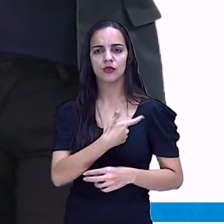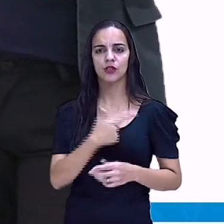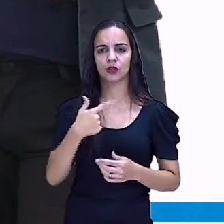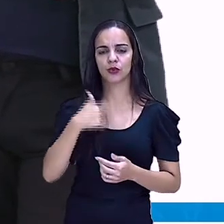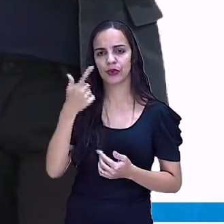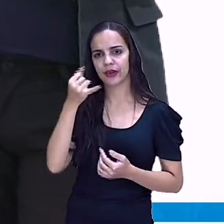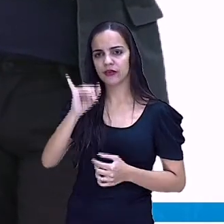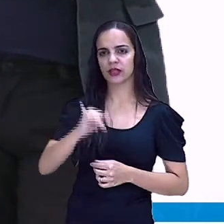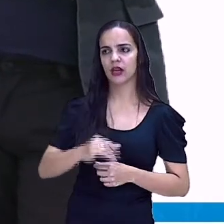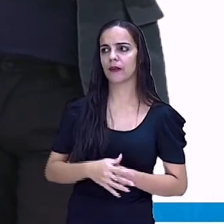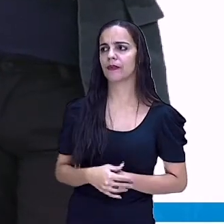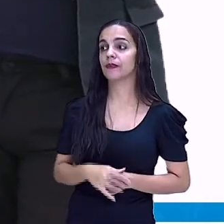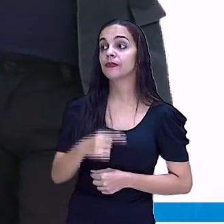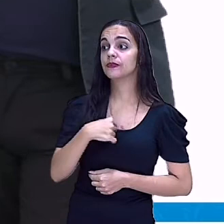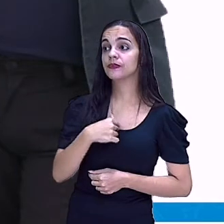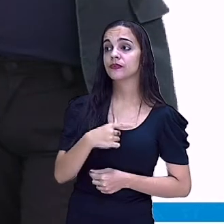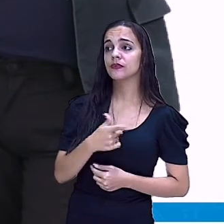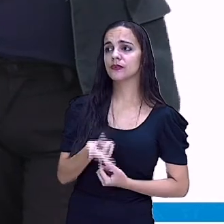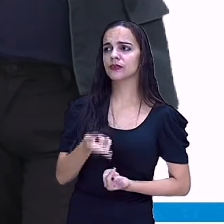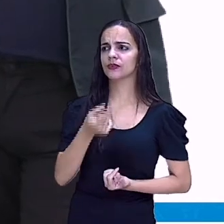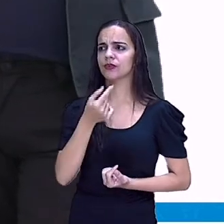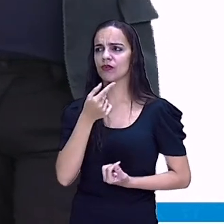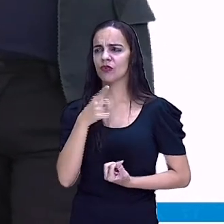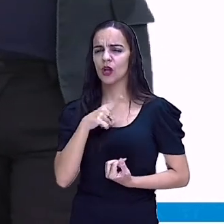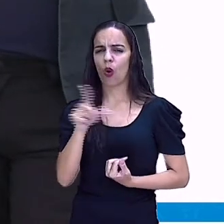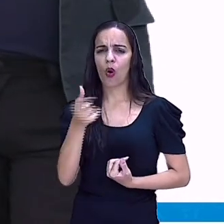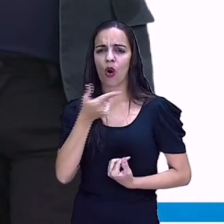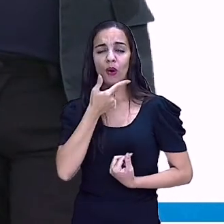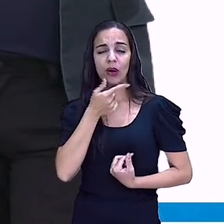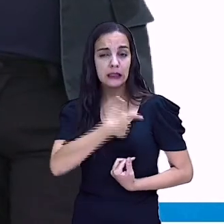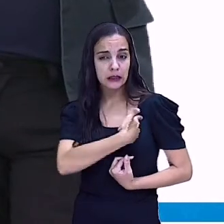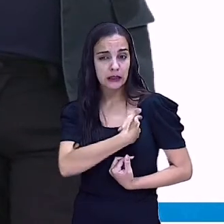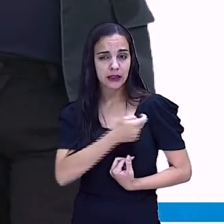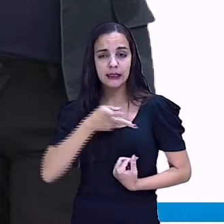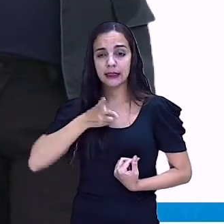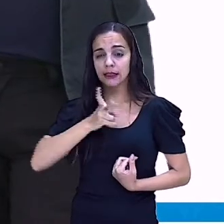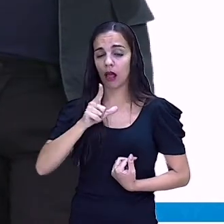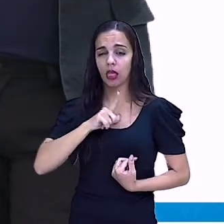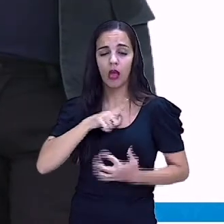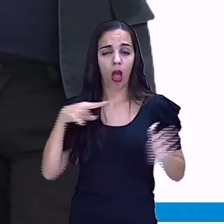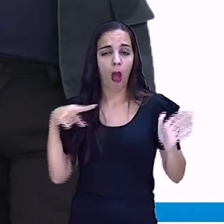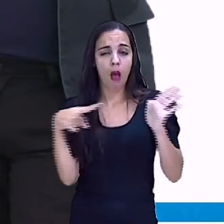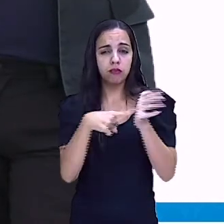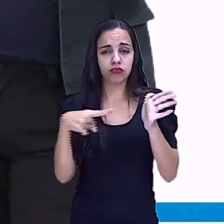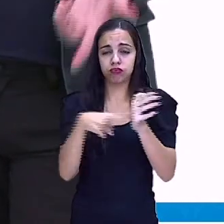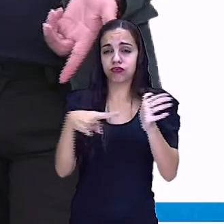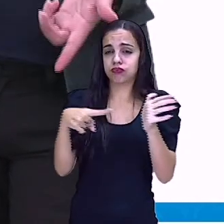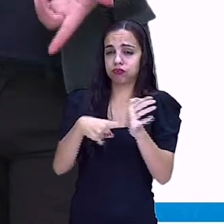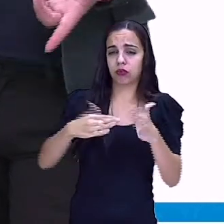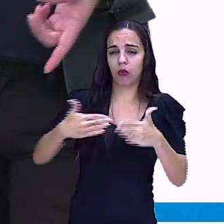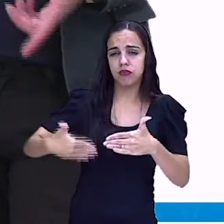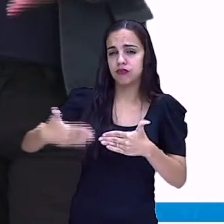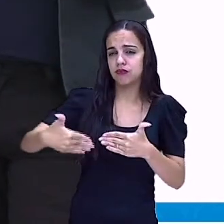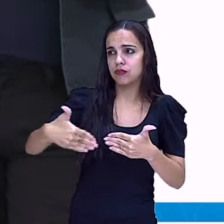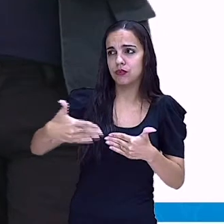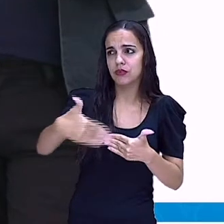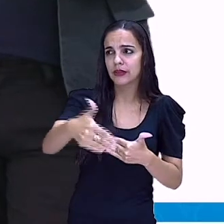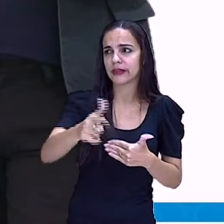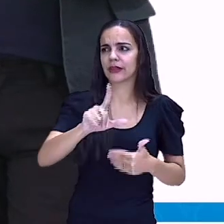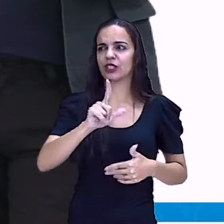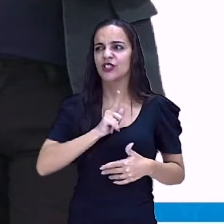E Vargas teve de lidar com denúncias frequentes de corrupção e